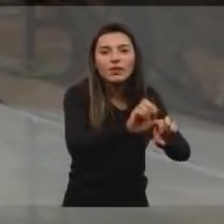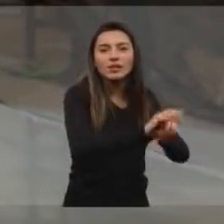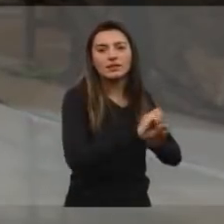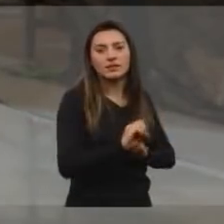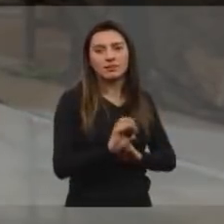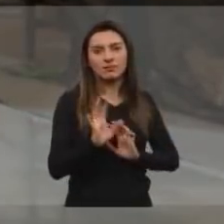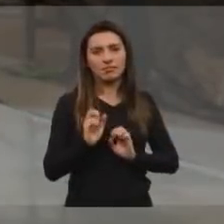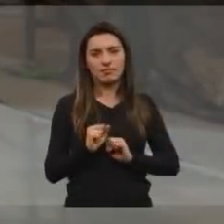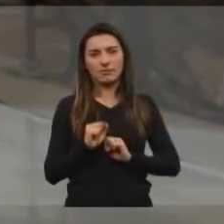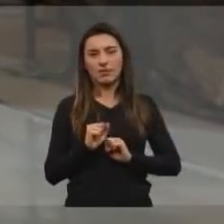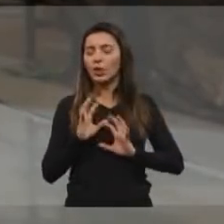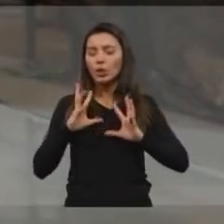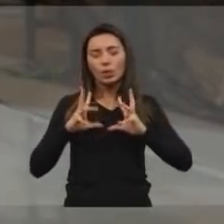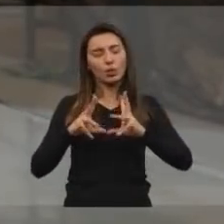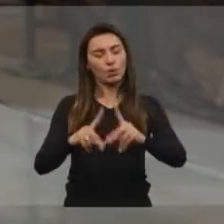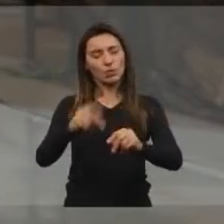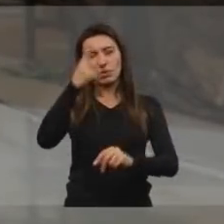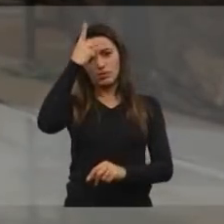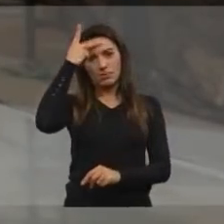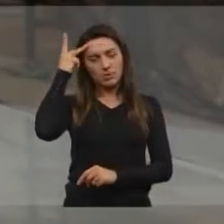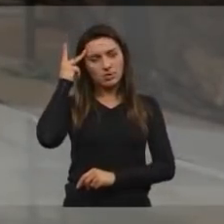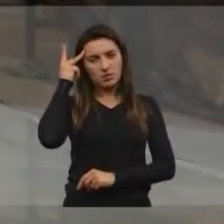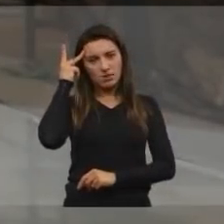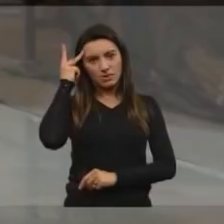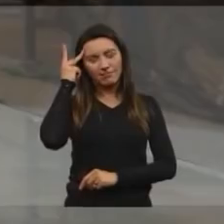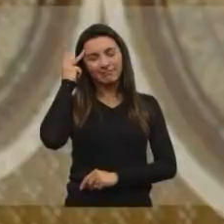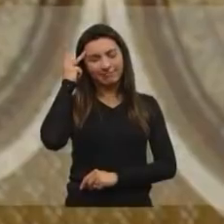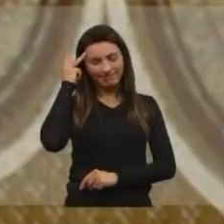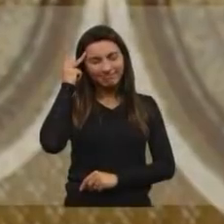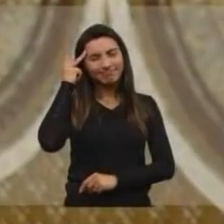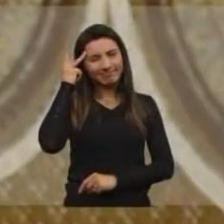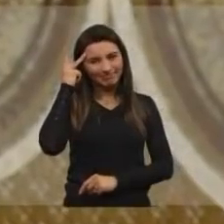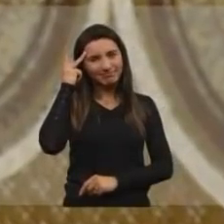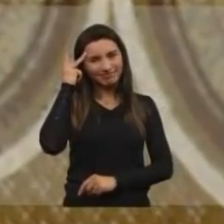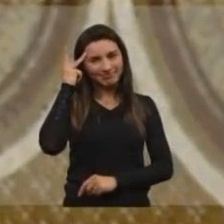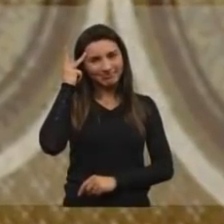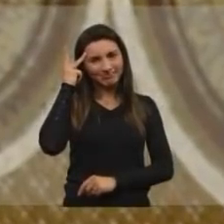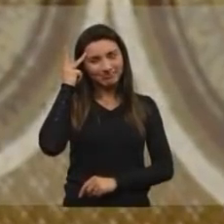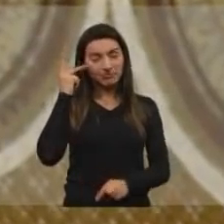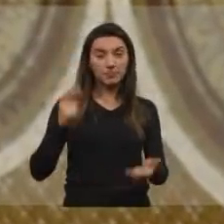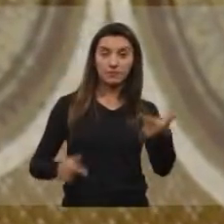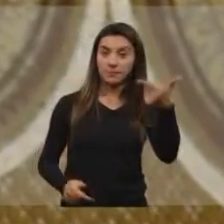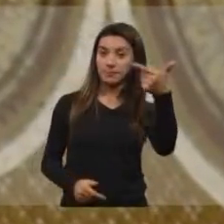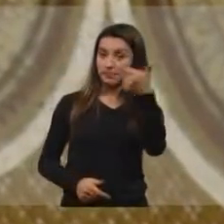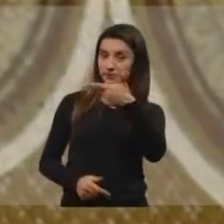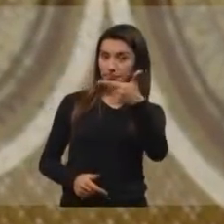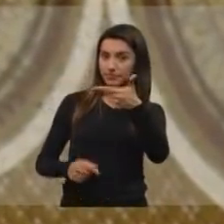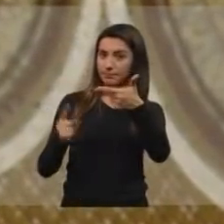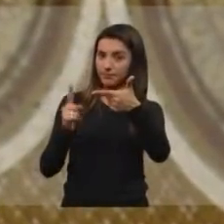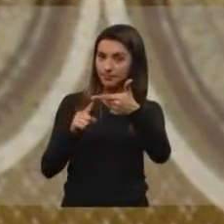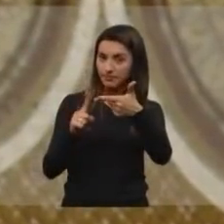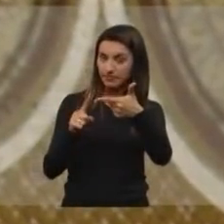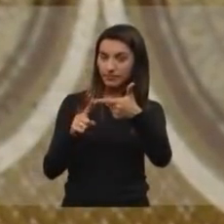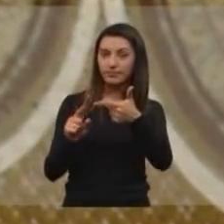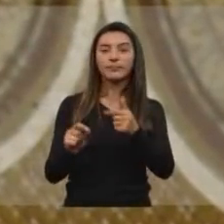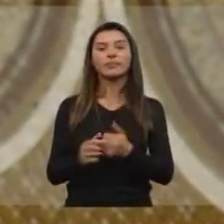cair a dar frutos e na segunda parte